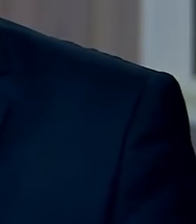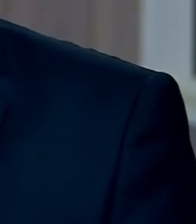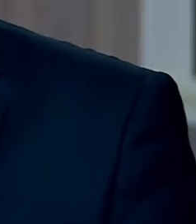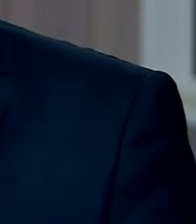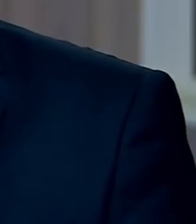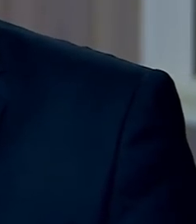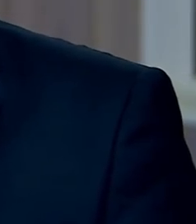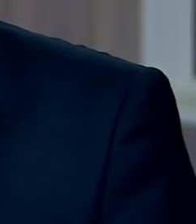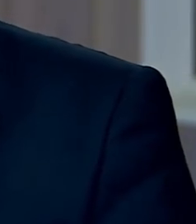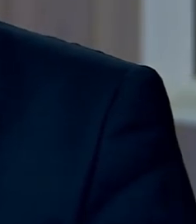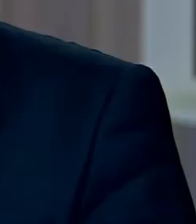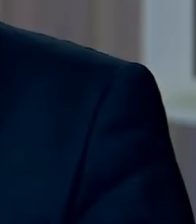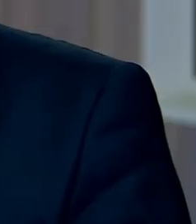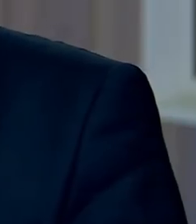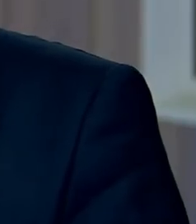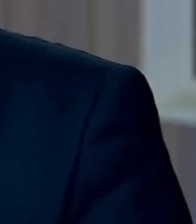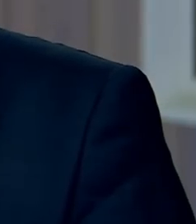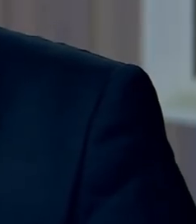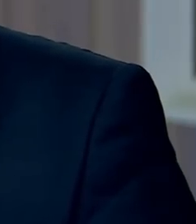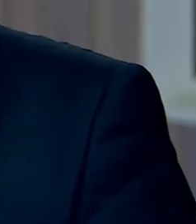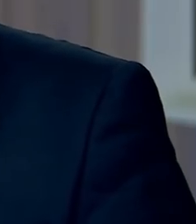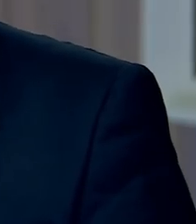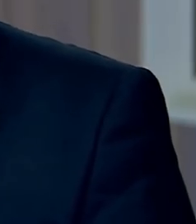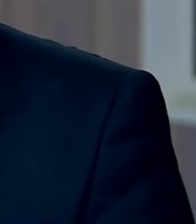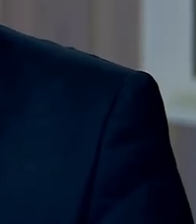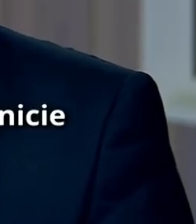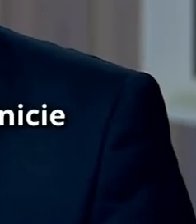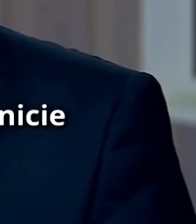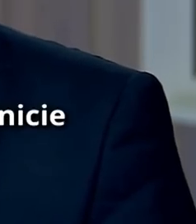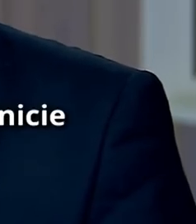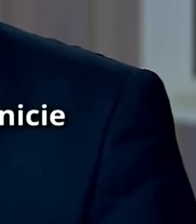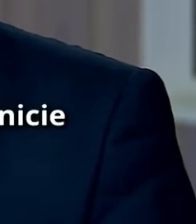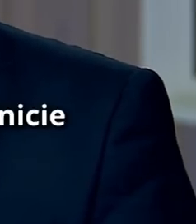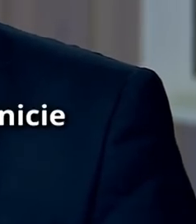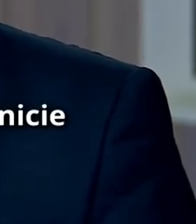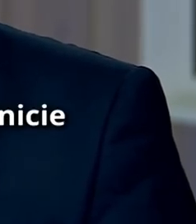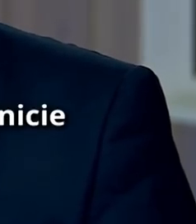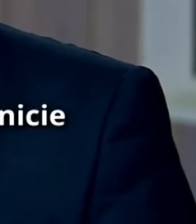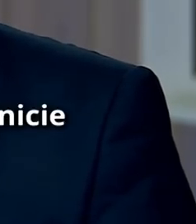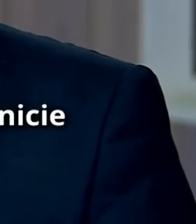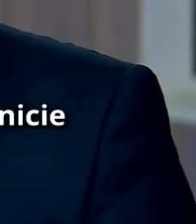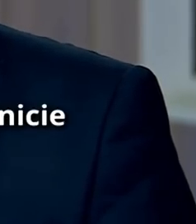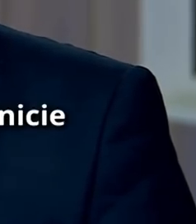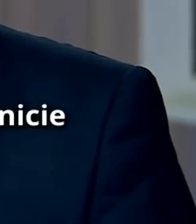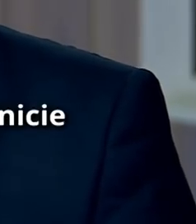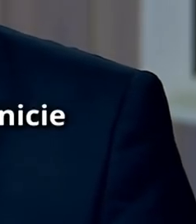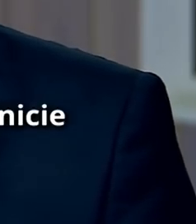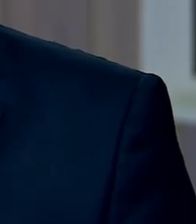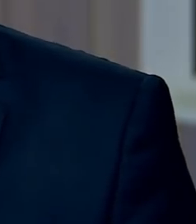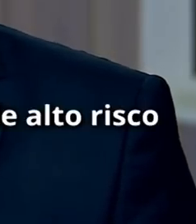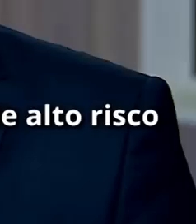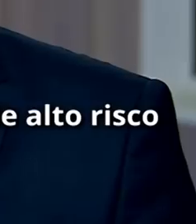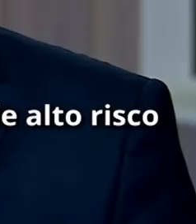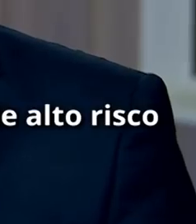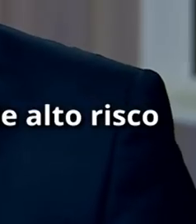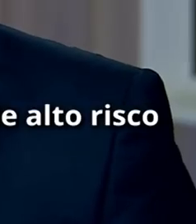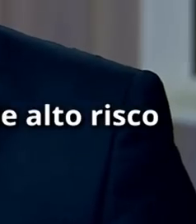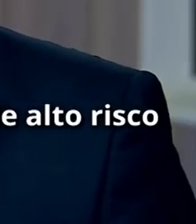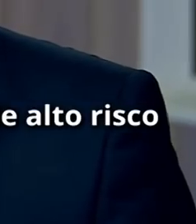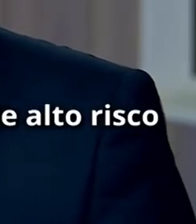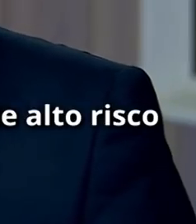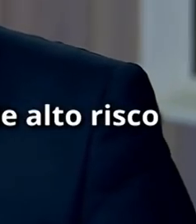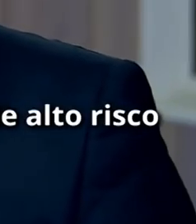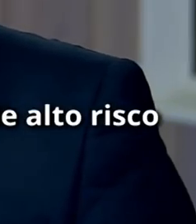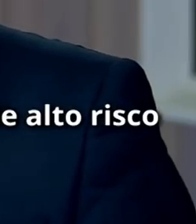reuniu, emitiram duas resoluções importantes, a primeira exigindo que imediatamente se inicie a revisão de todas